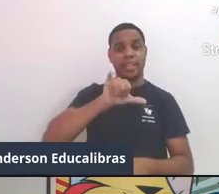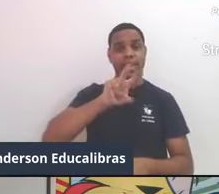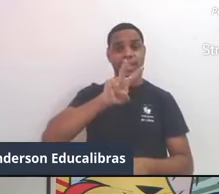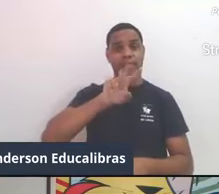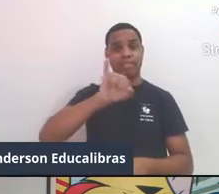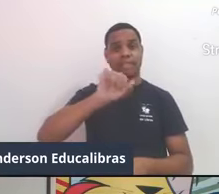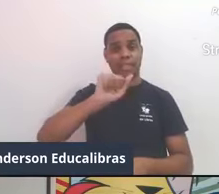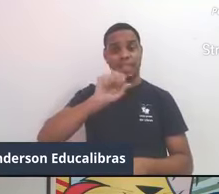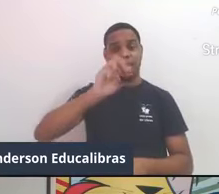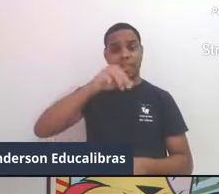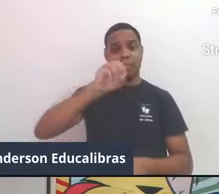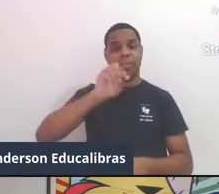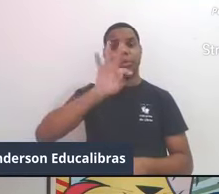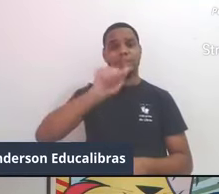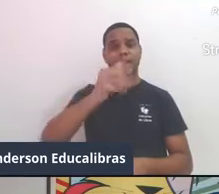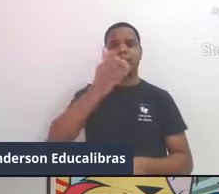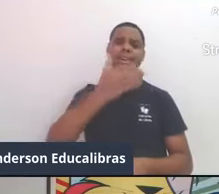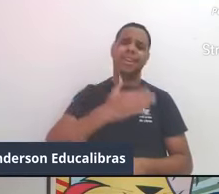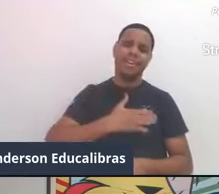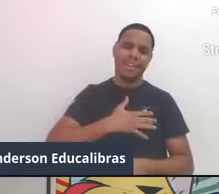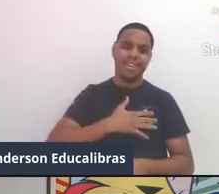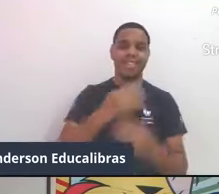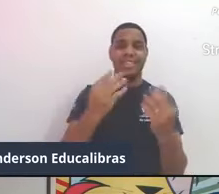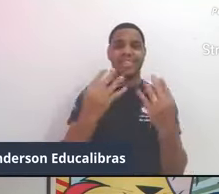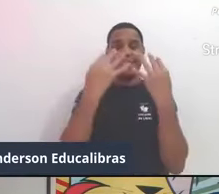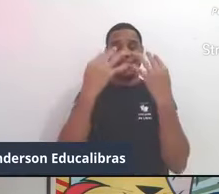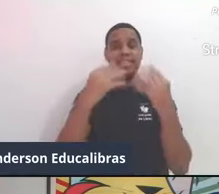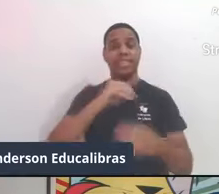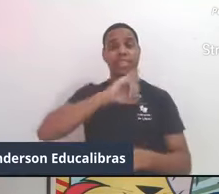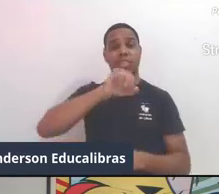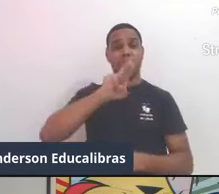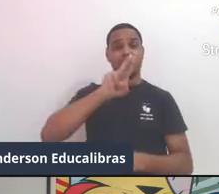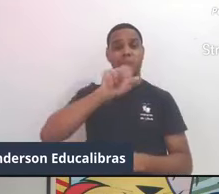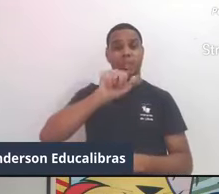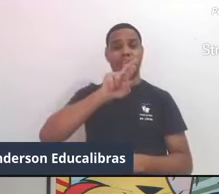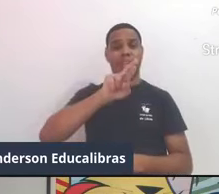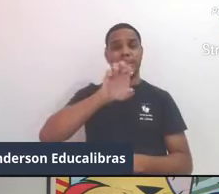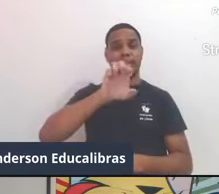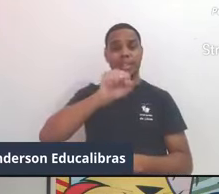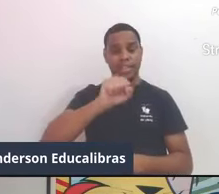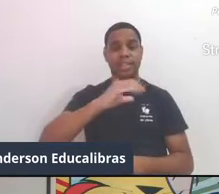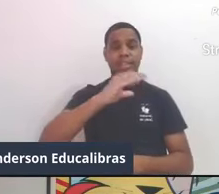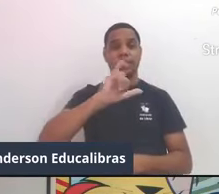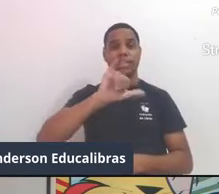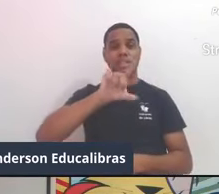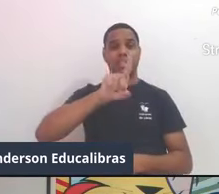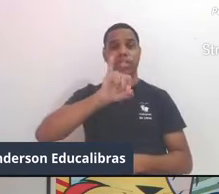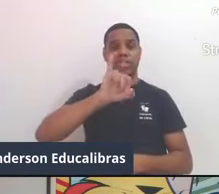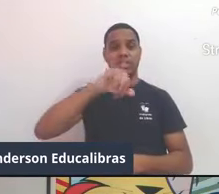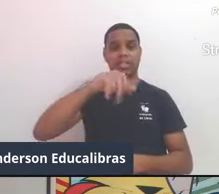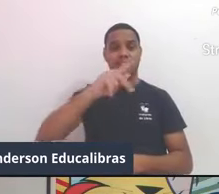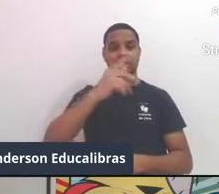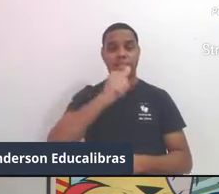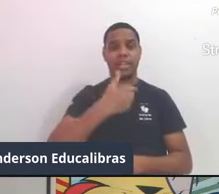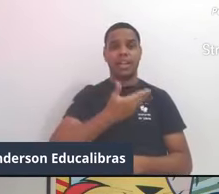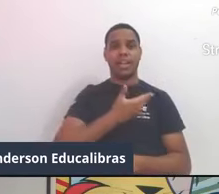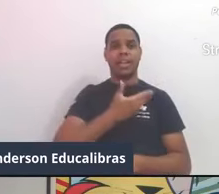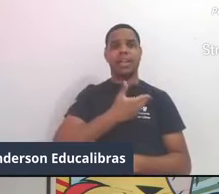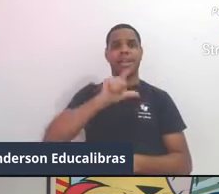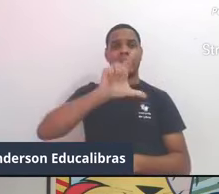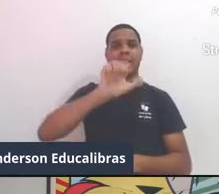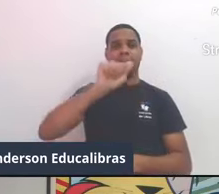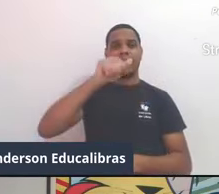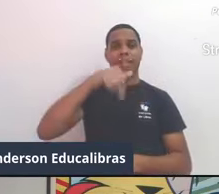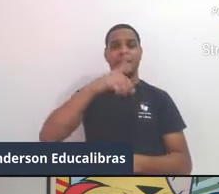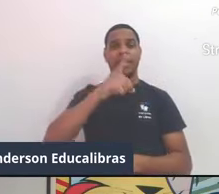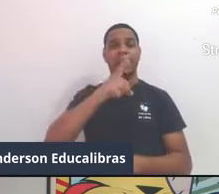Lívia Mota está aqui nos acompanhando, Juarez Pérez, Cidinha Faria, meu amigo Leandro Cadeira, jogador de